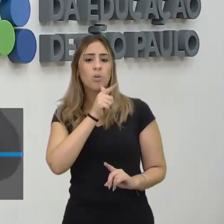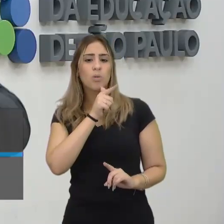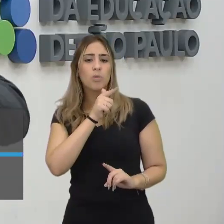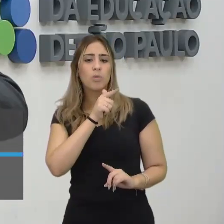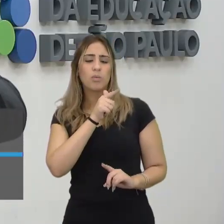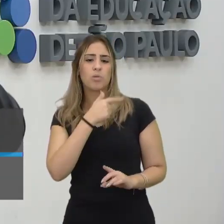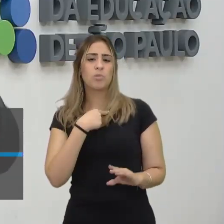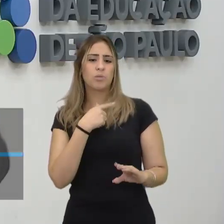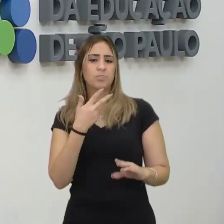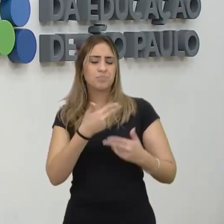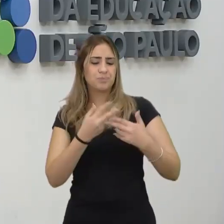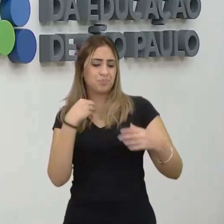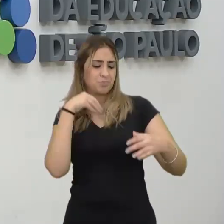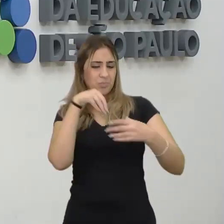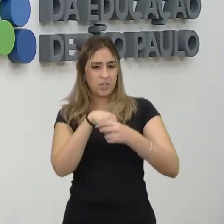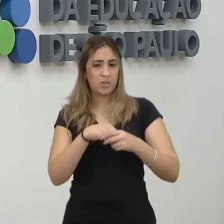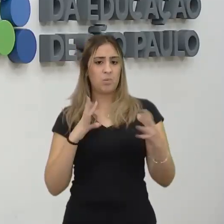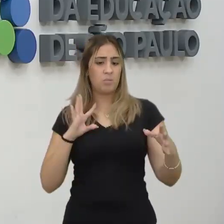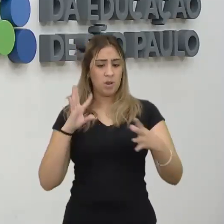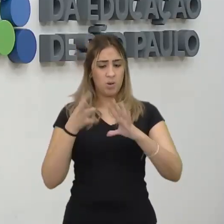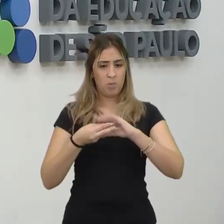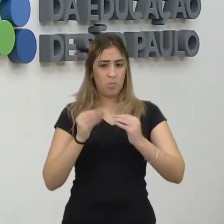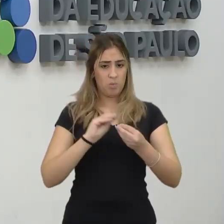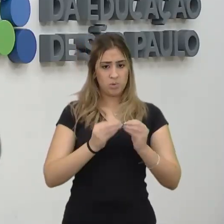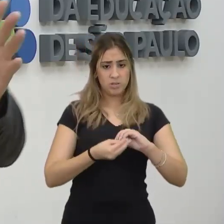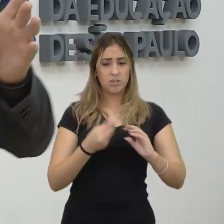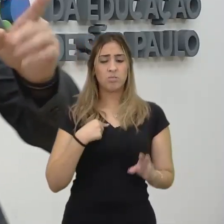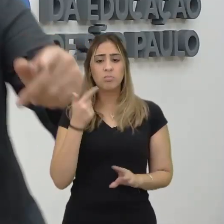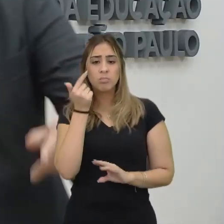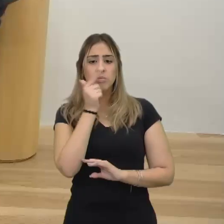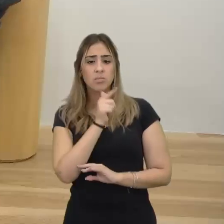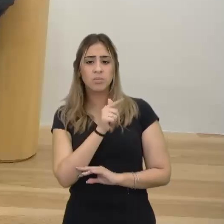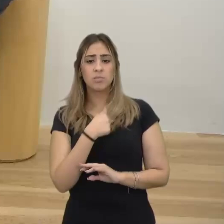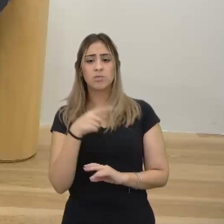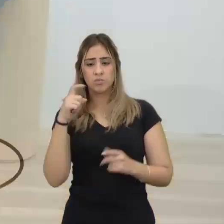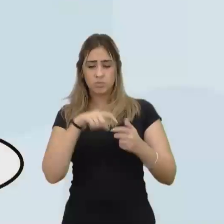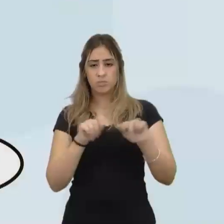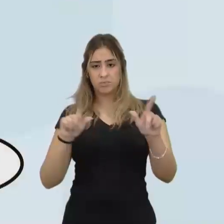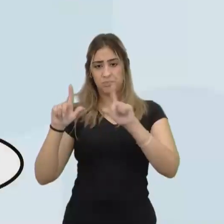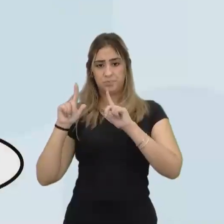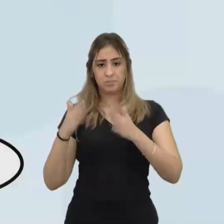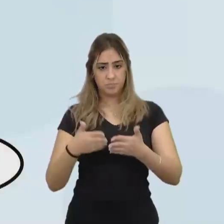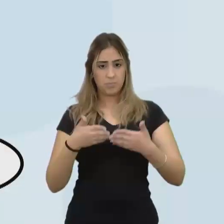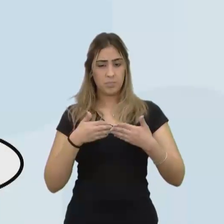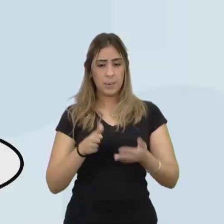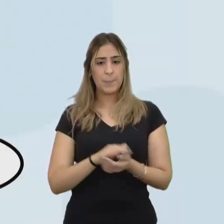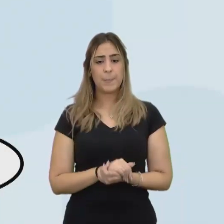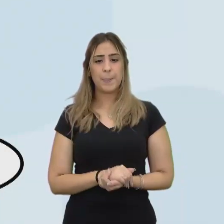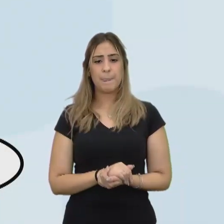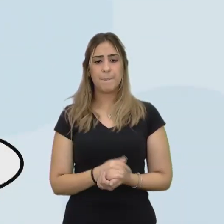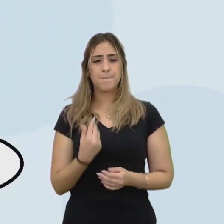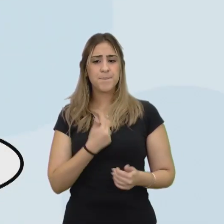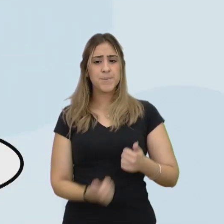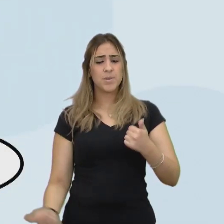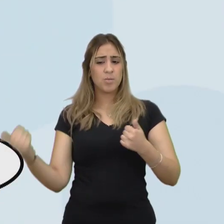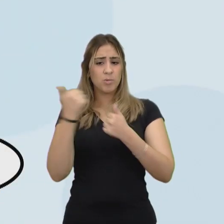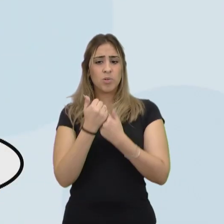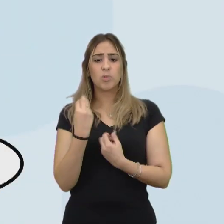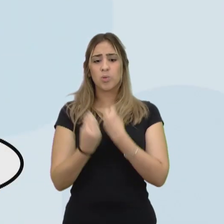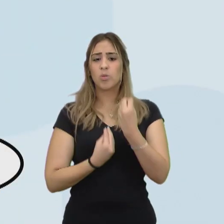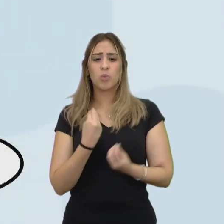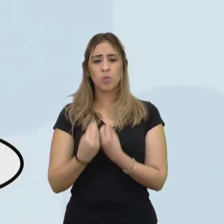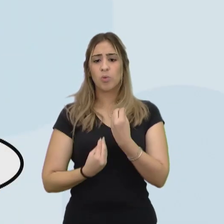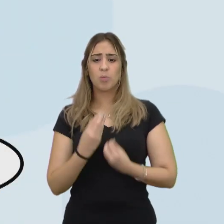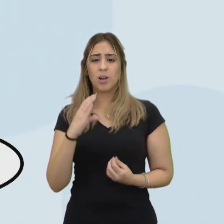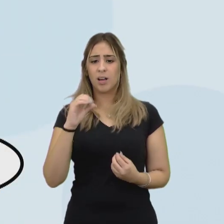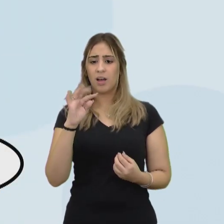penetrar dentro de uma composição elitista que acaba, vamos voltar para o LED, olha lá, se compondo como uma casta. E